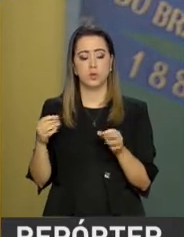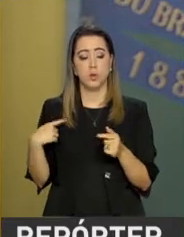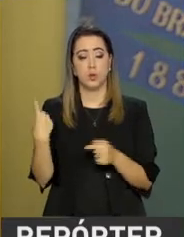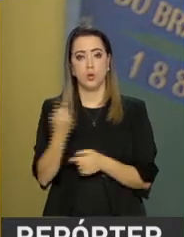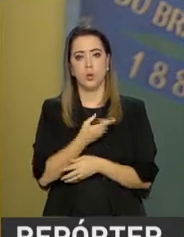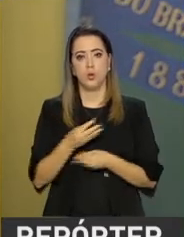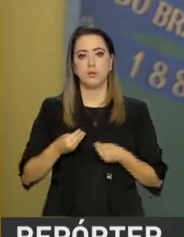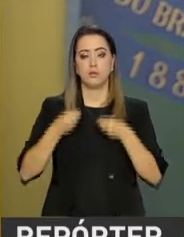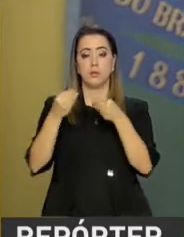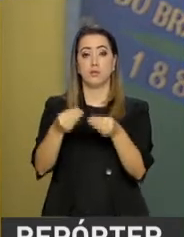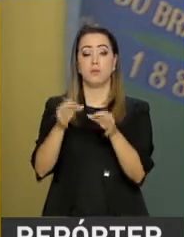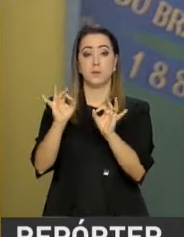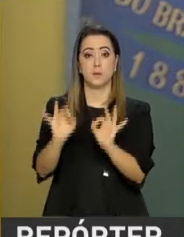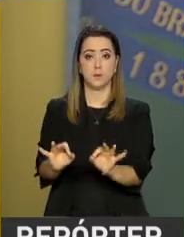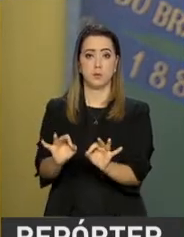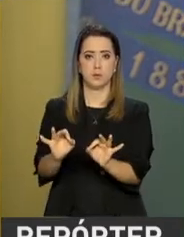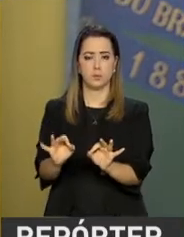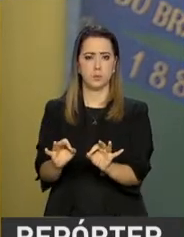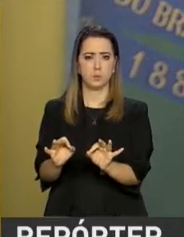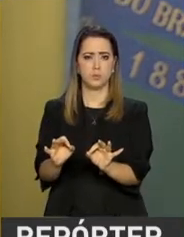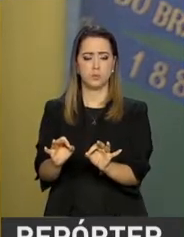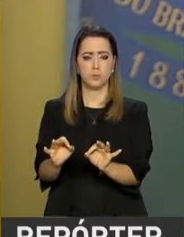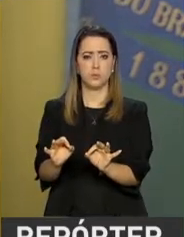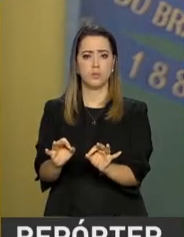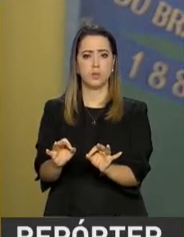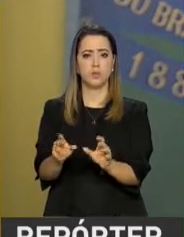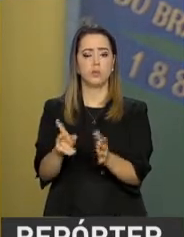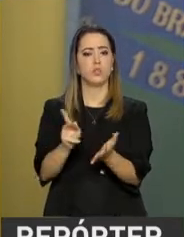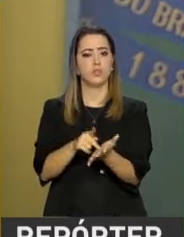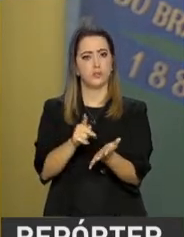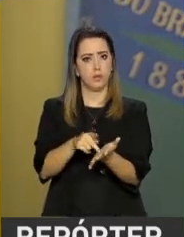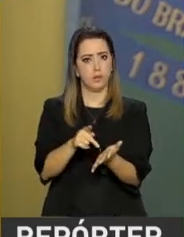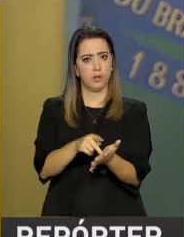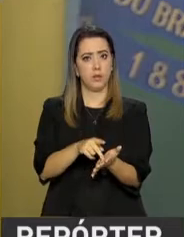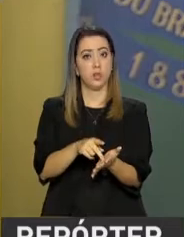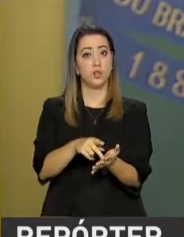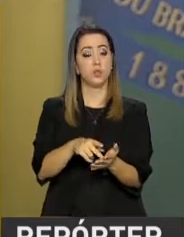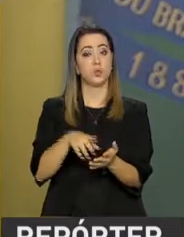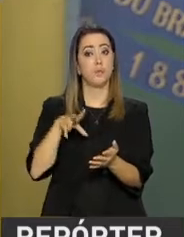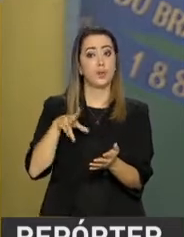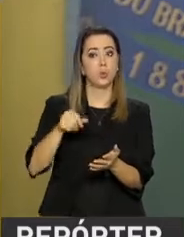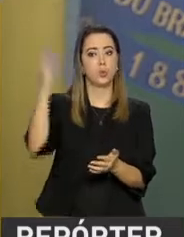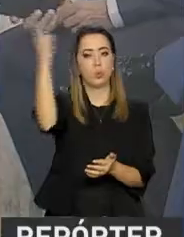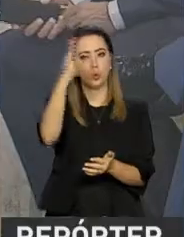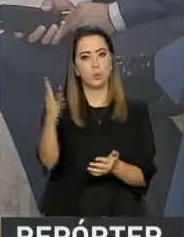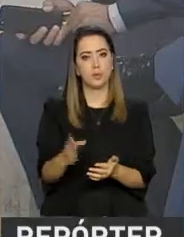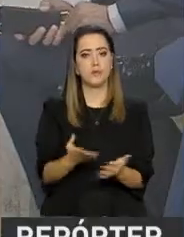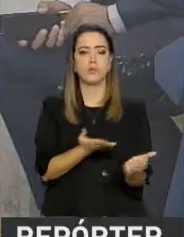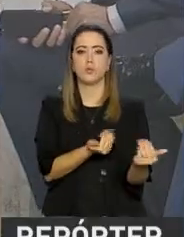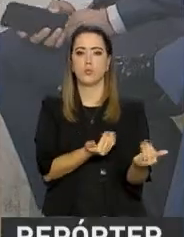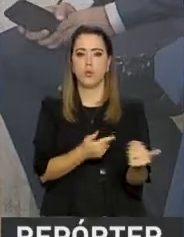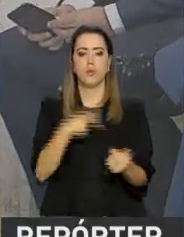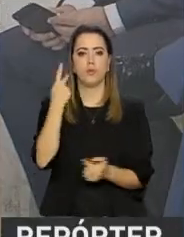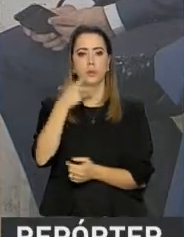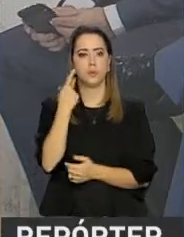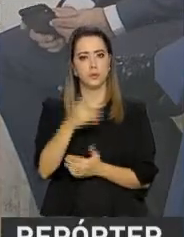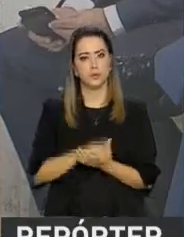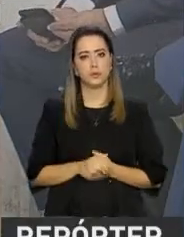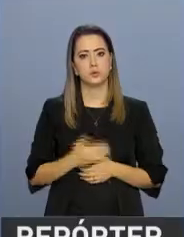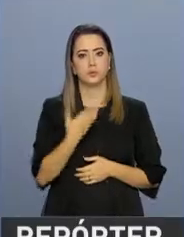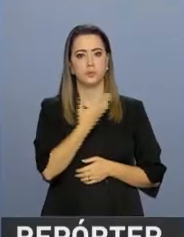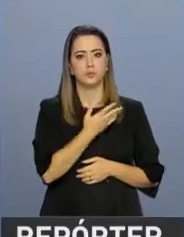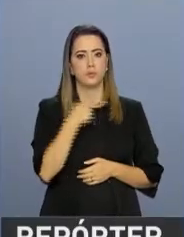como ficou dito aqui uma abordagem verdadeiramente nacional para os nossos jovens uma política de estado que